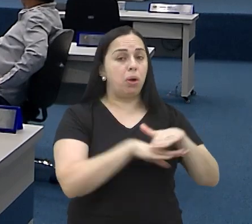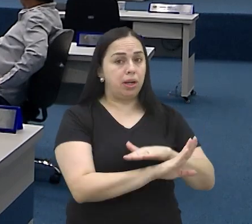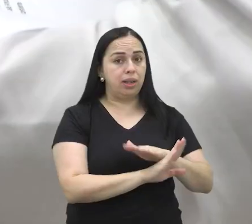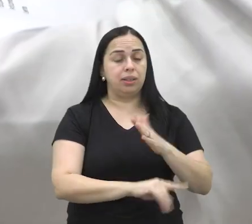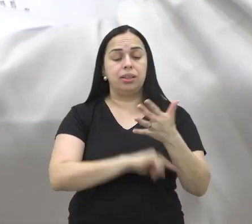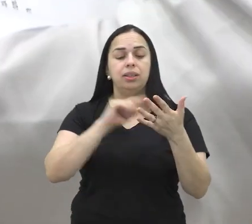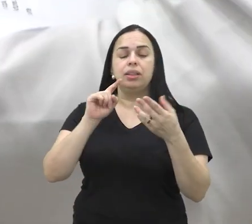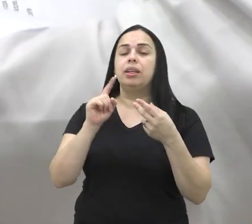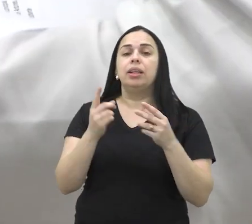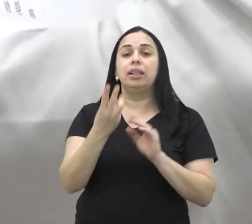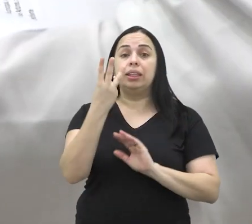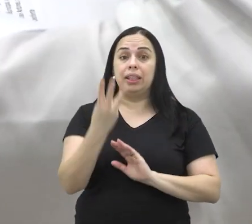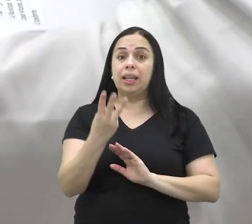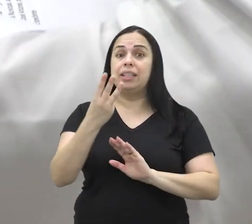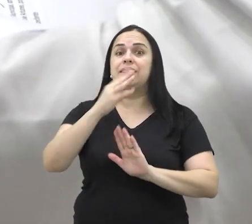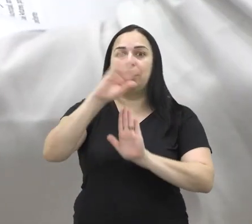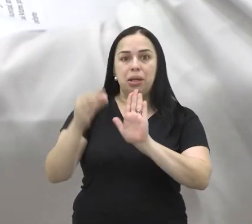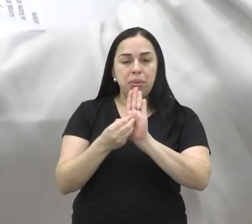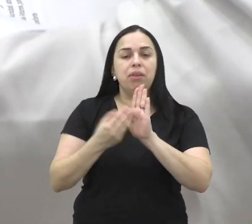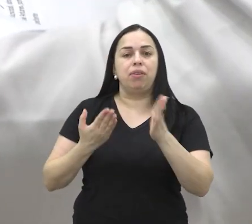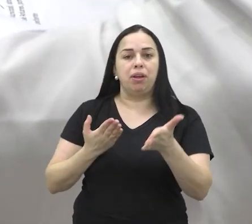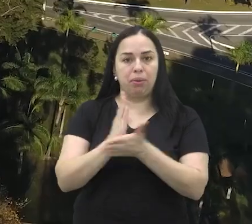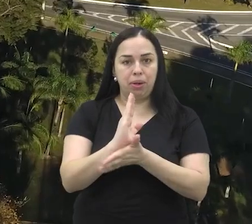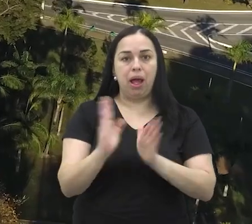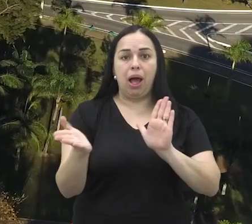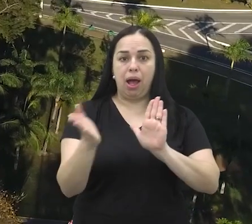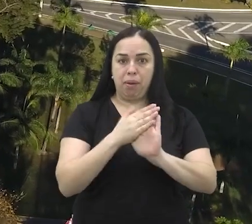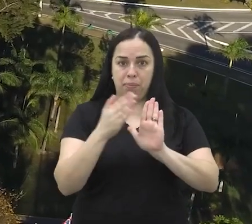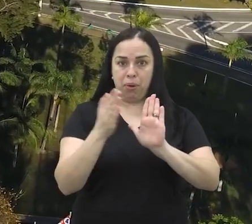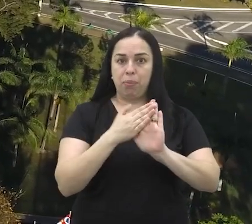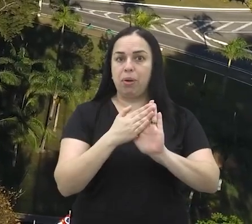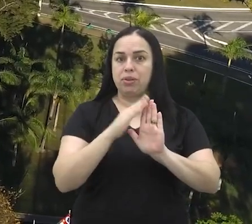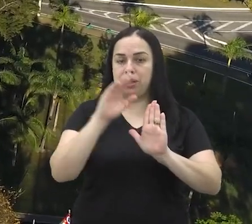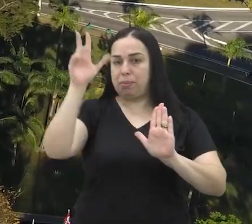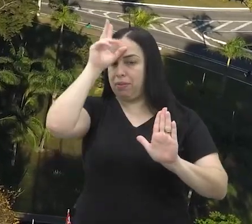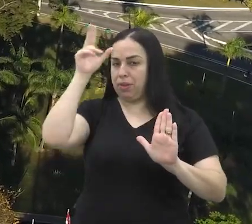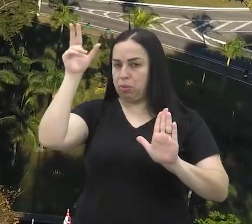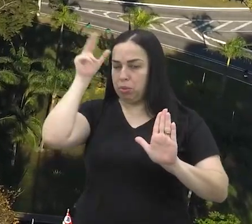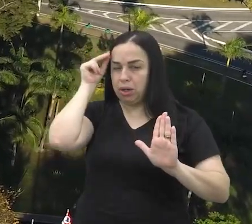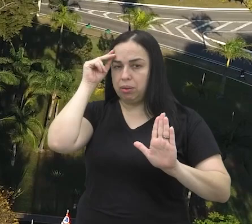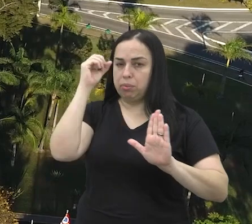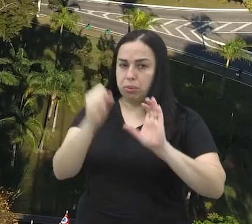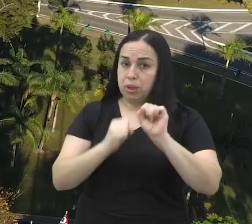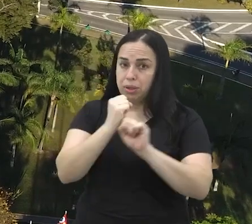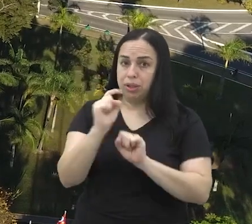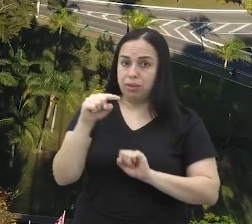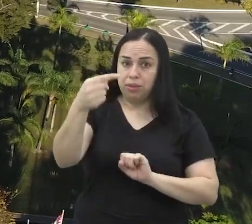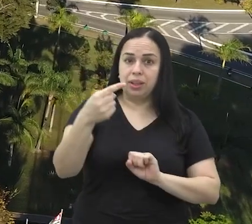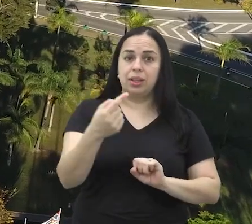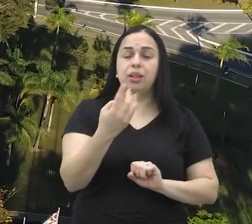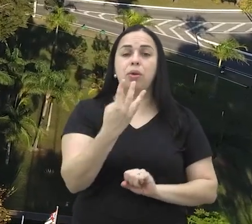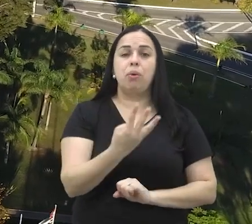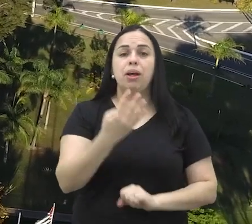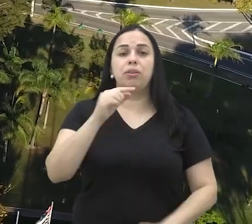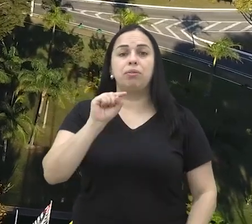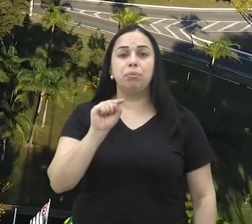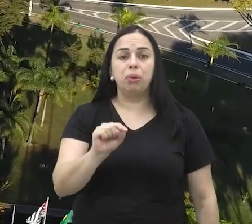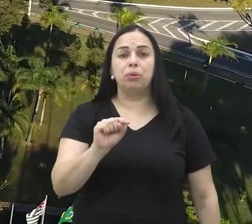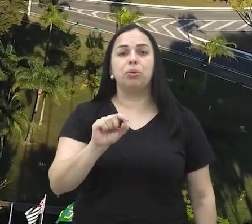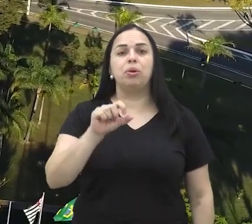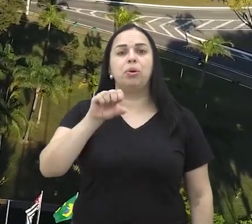arquivadas. Outras 3 emendas foram aprovadas. A proposta do orçamento da Prefeitura para 2025 é de